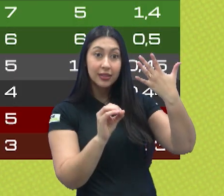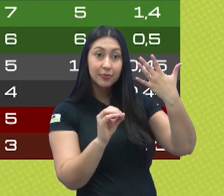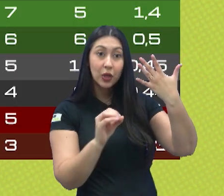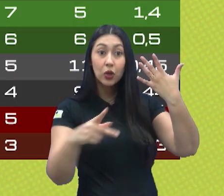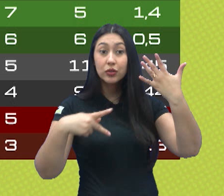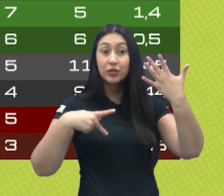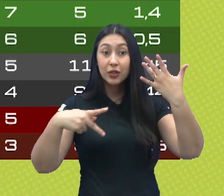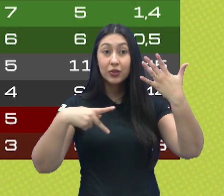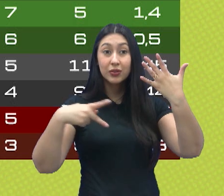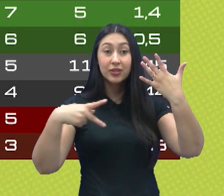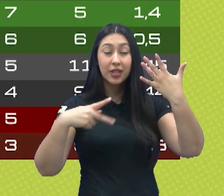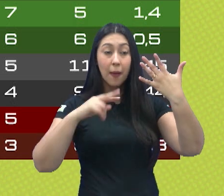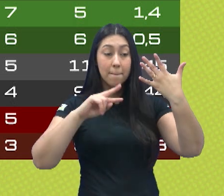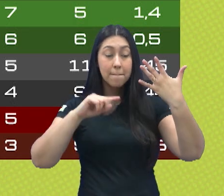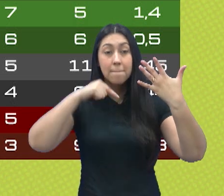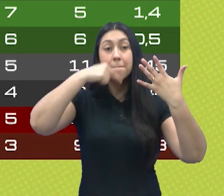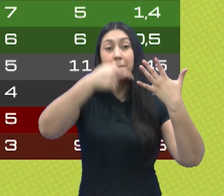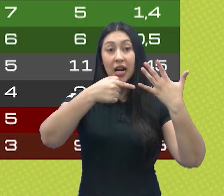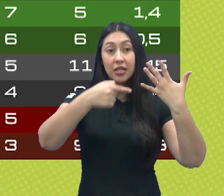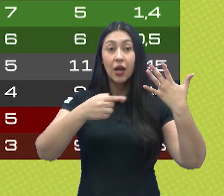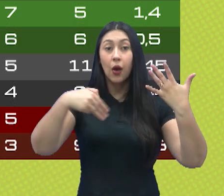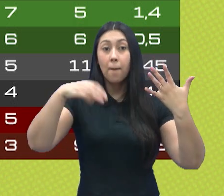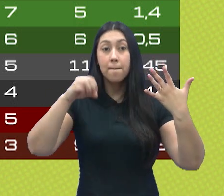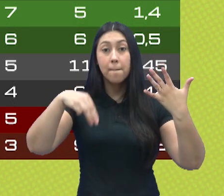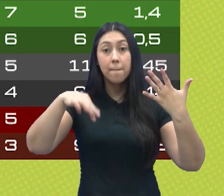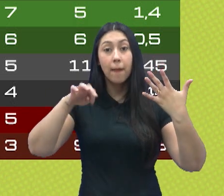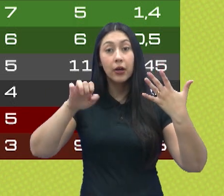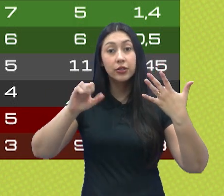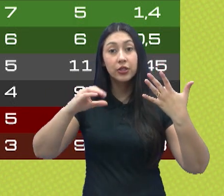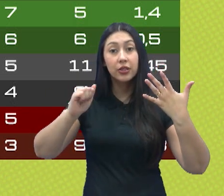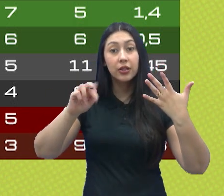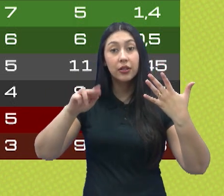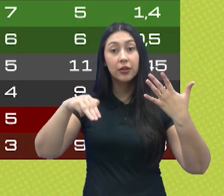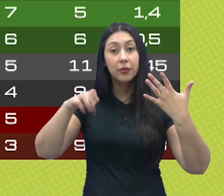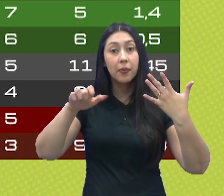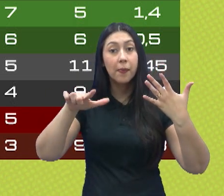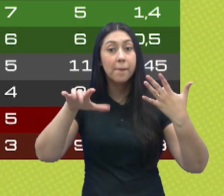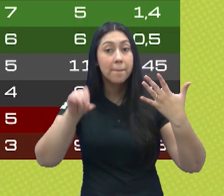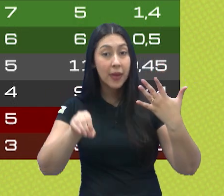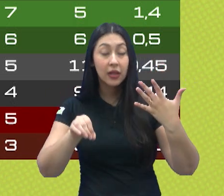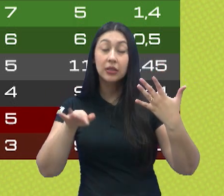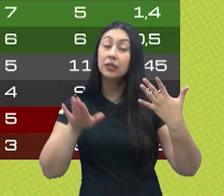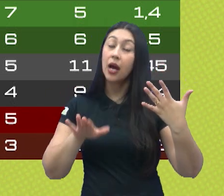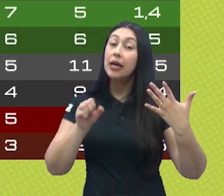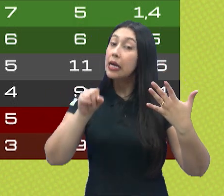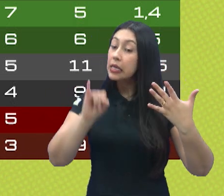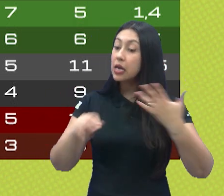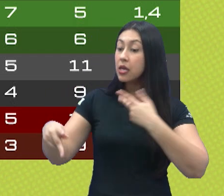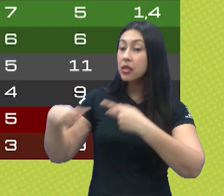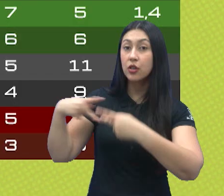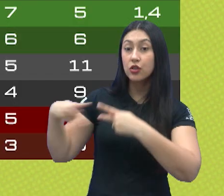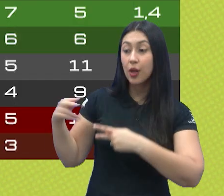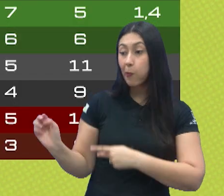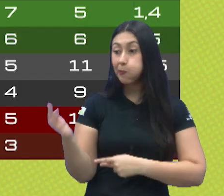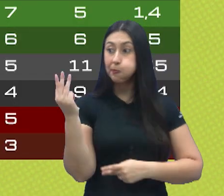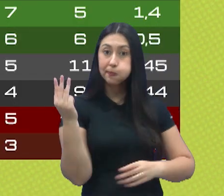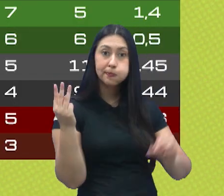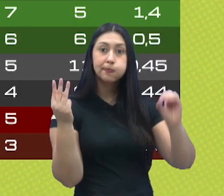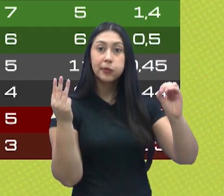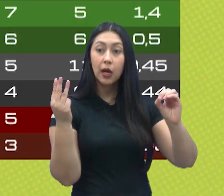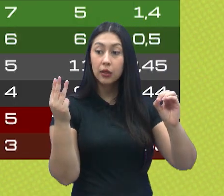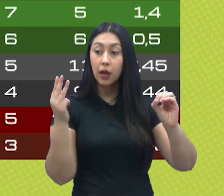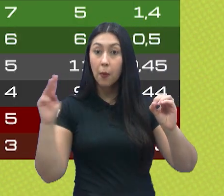uma posição acima, em 9º. Ou seja, confronto mais do que direto. São José, se fizer uma vitória por 3-0 ou